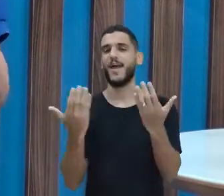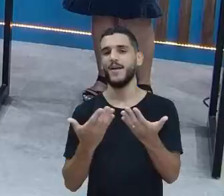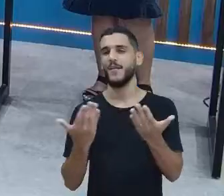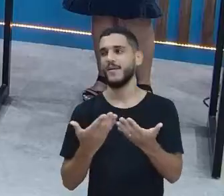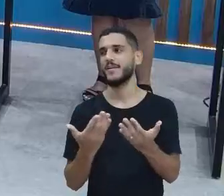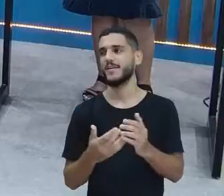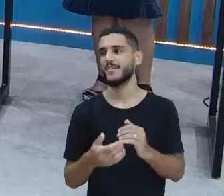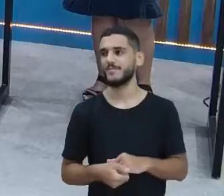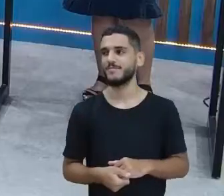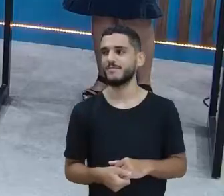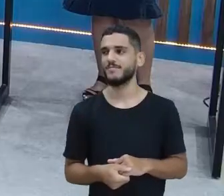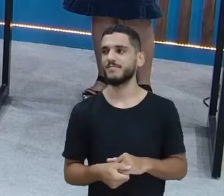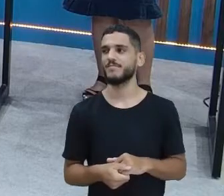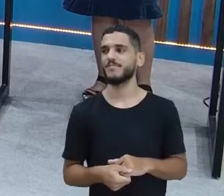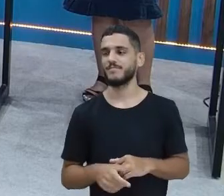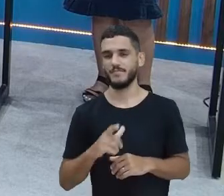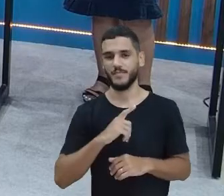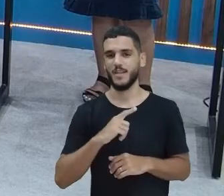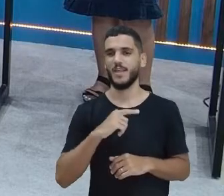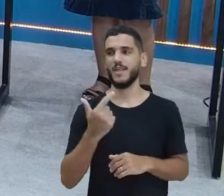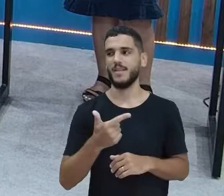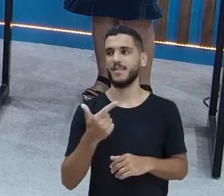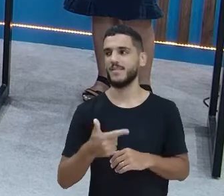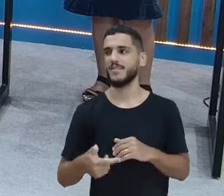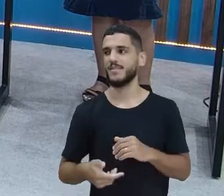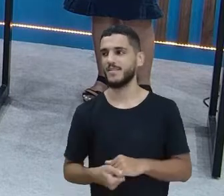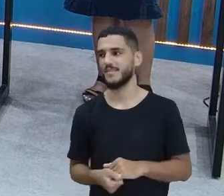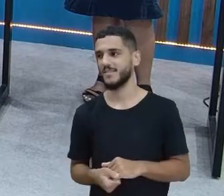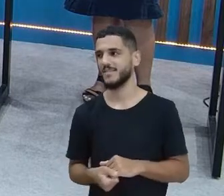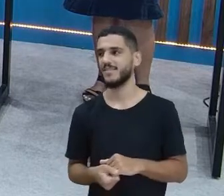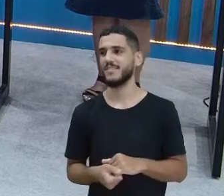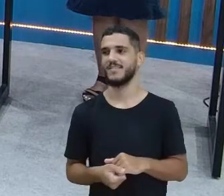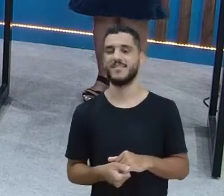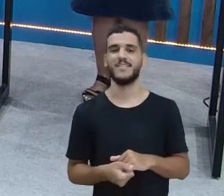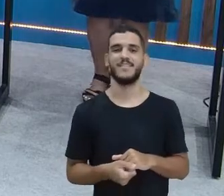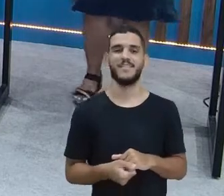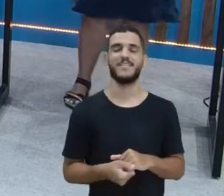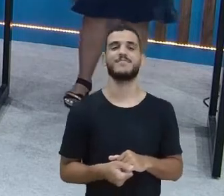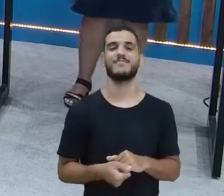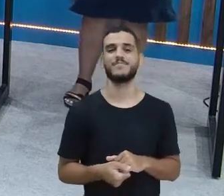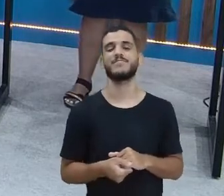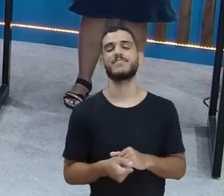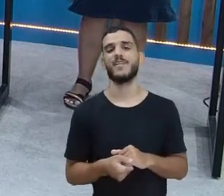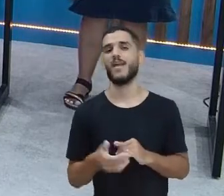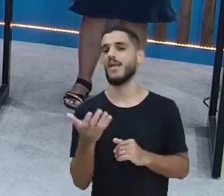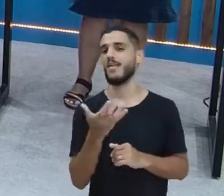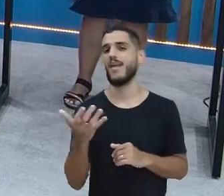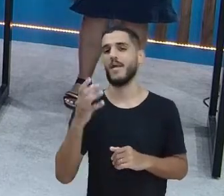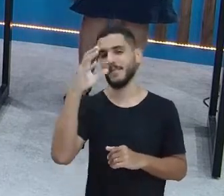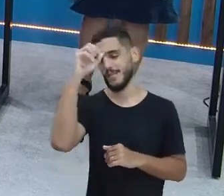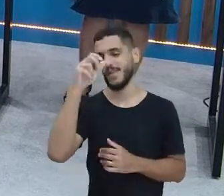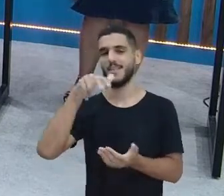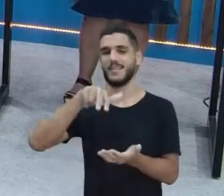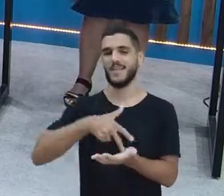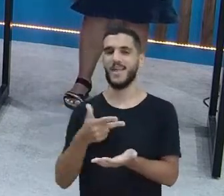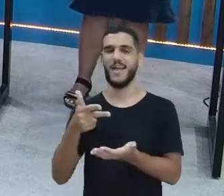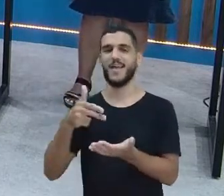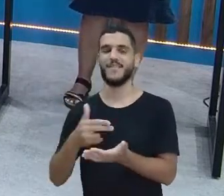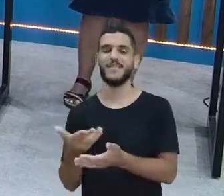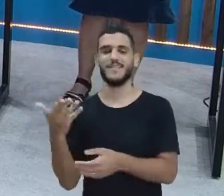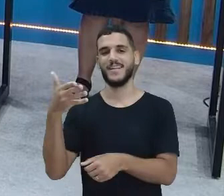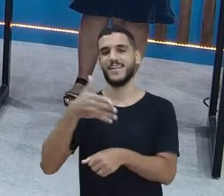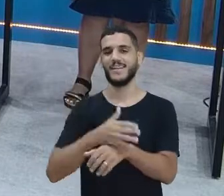Tem a segunda parte. Quem quiser aprender a dançar, vai na casa do Zuquinha. Quem quiser aprender a